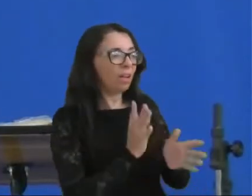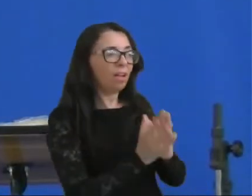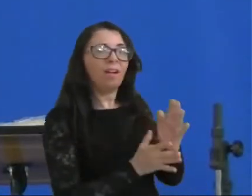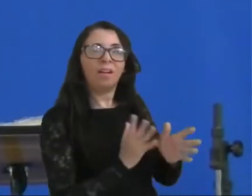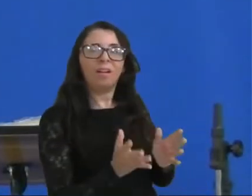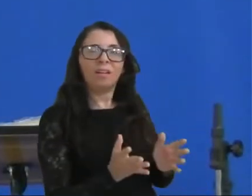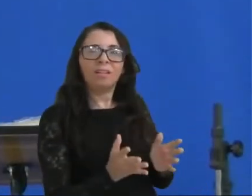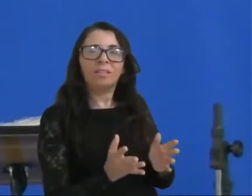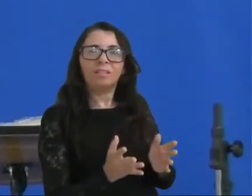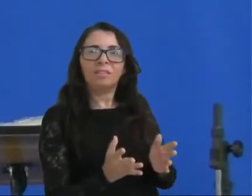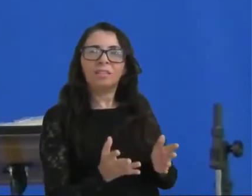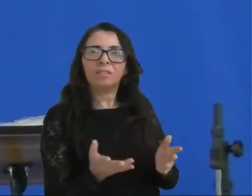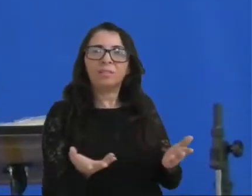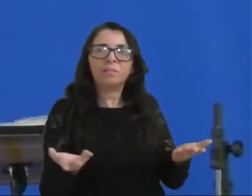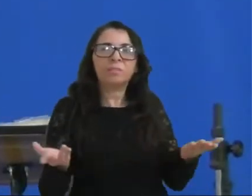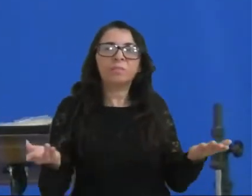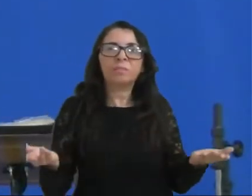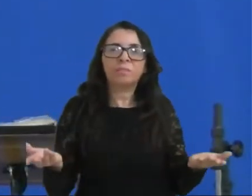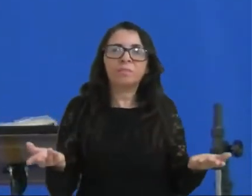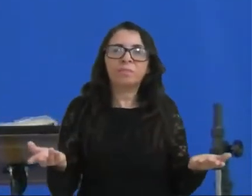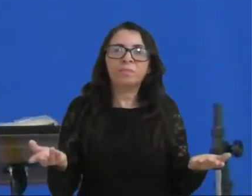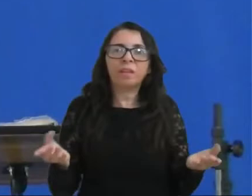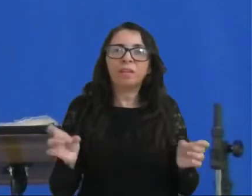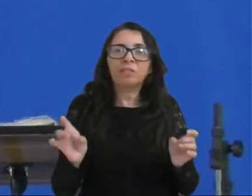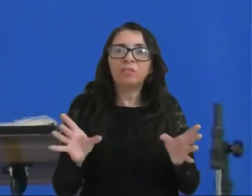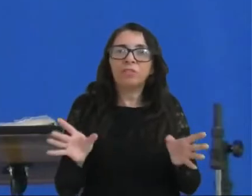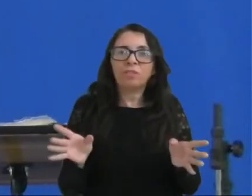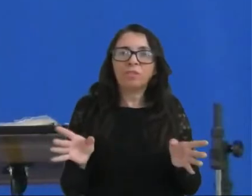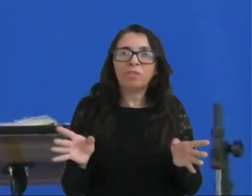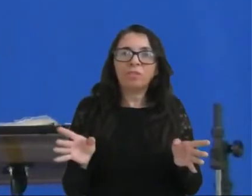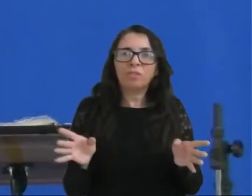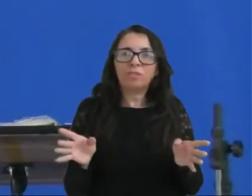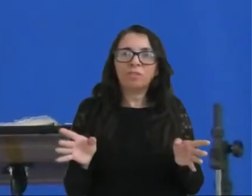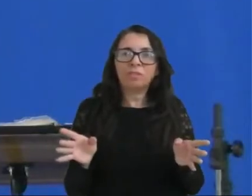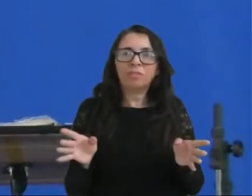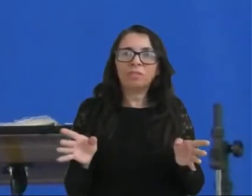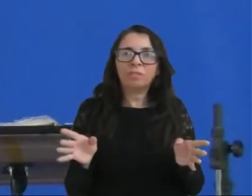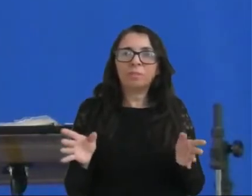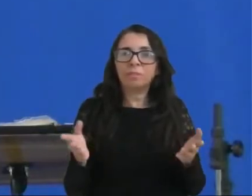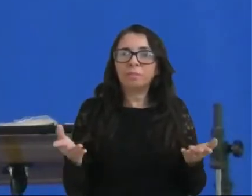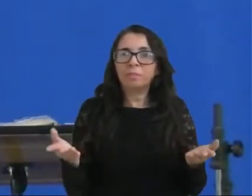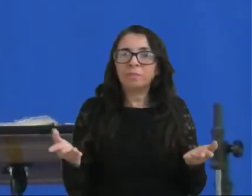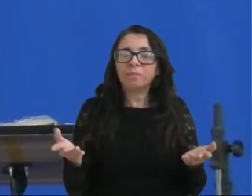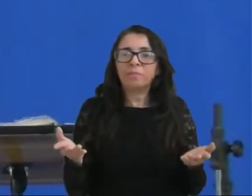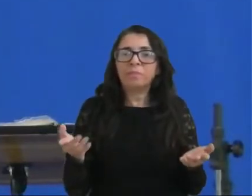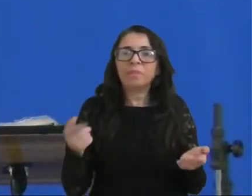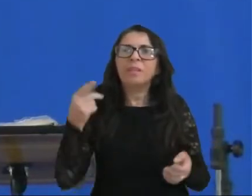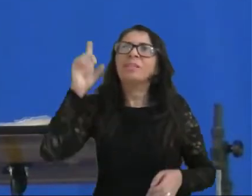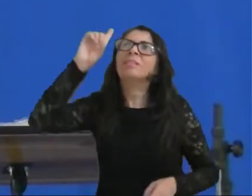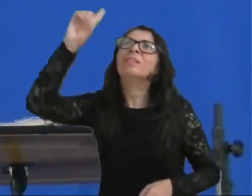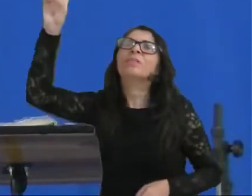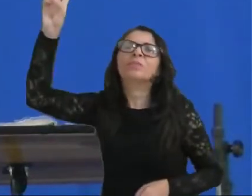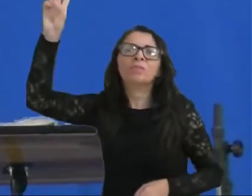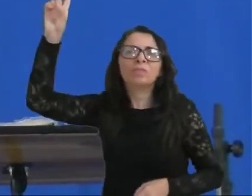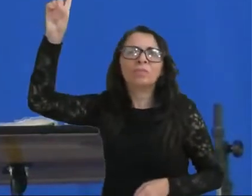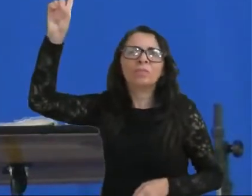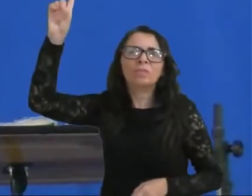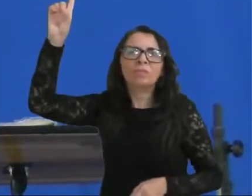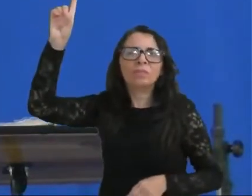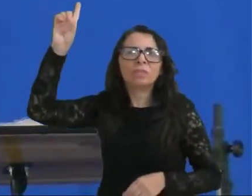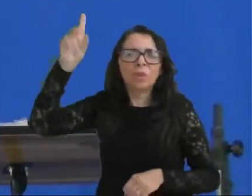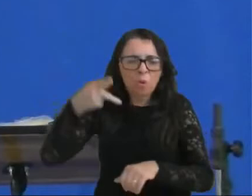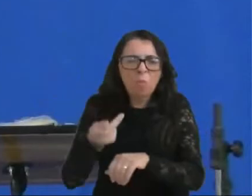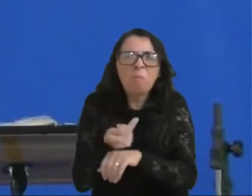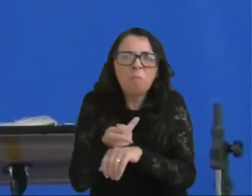Mas na casa de Deus você não tem aparecido. O teu primeiro amor tem se esfriado. O teu primeiro amor tem